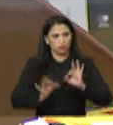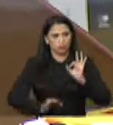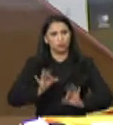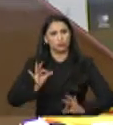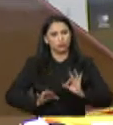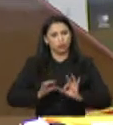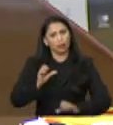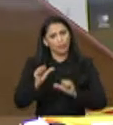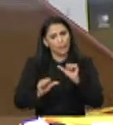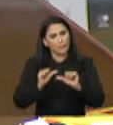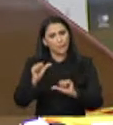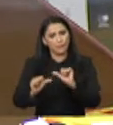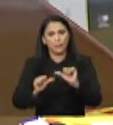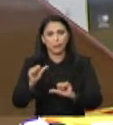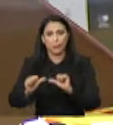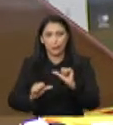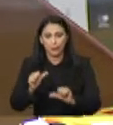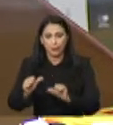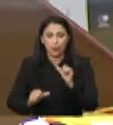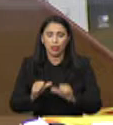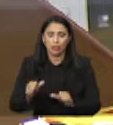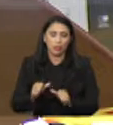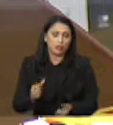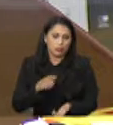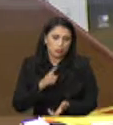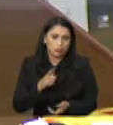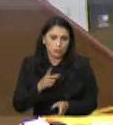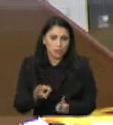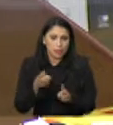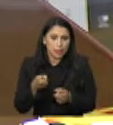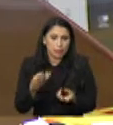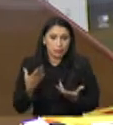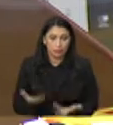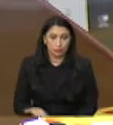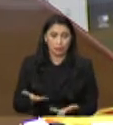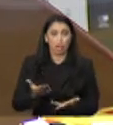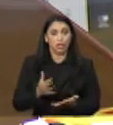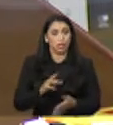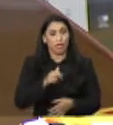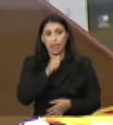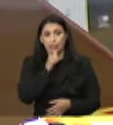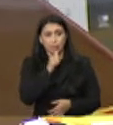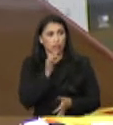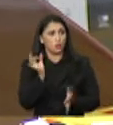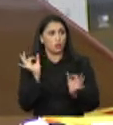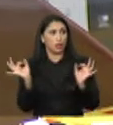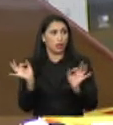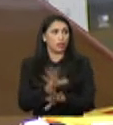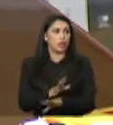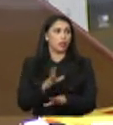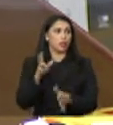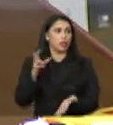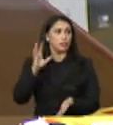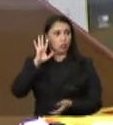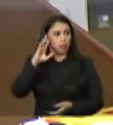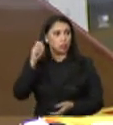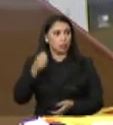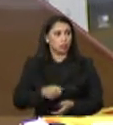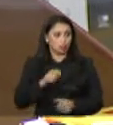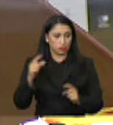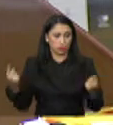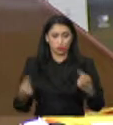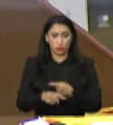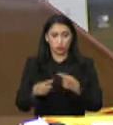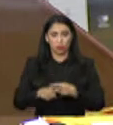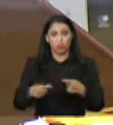E como tá o sofre transformações que devem ser levadas em conta a todo momento e enquanto não transitada em julgado a sentença condenatória pode